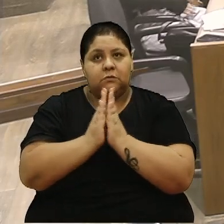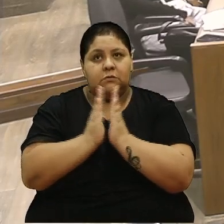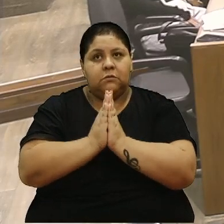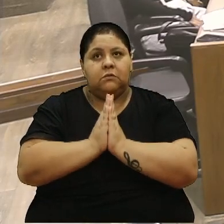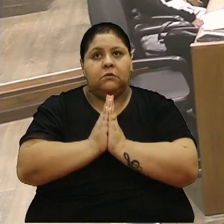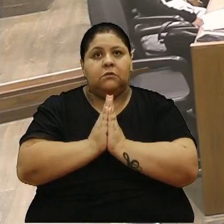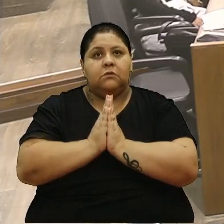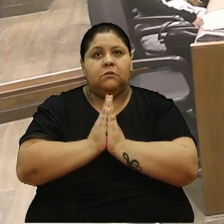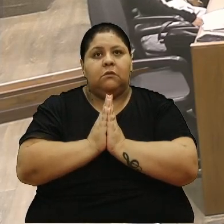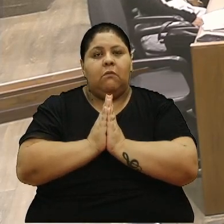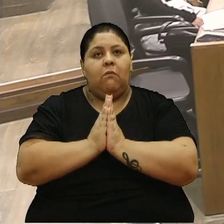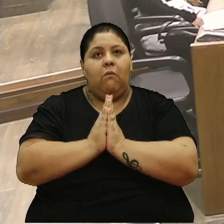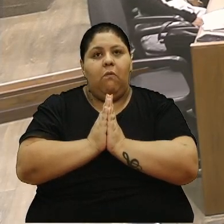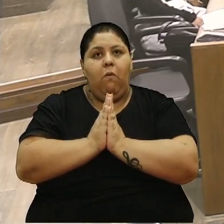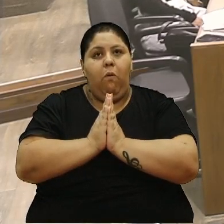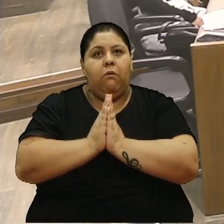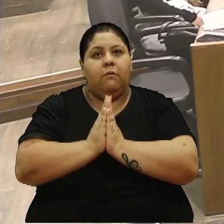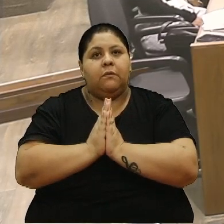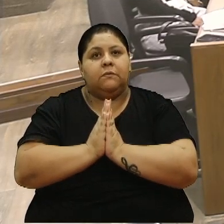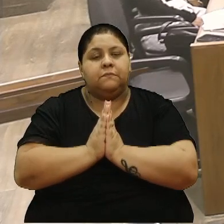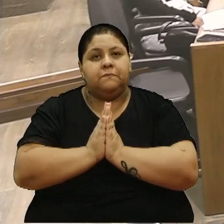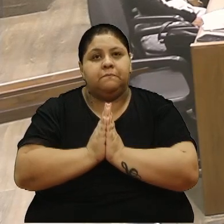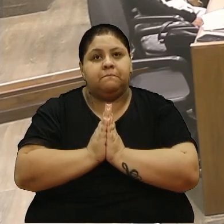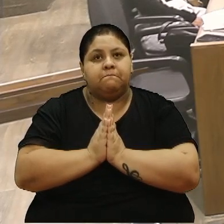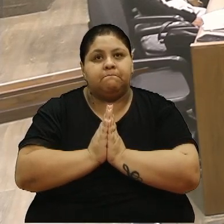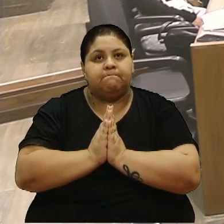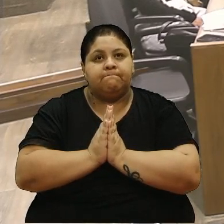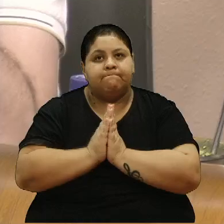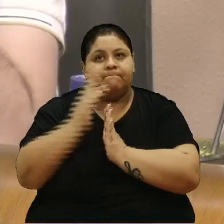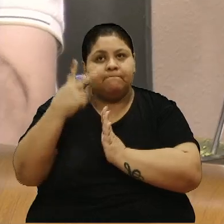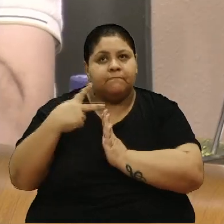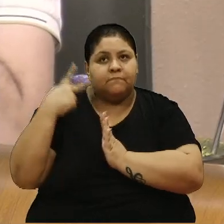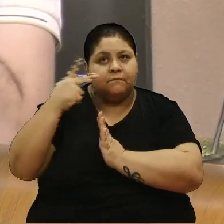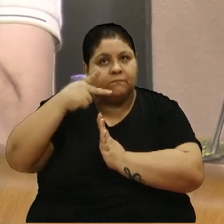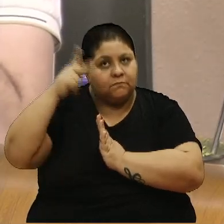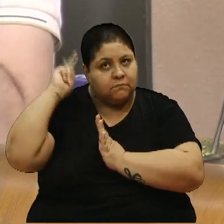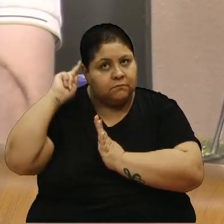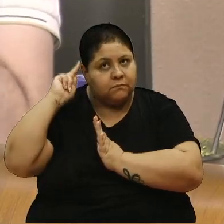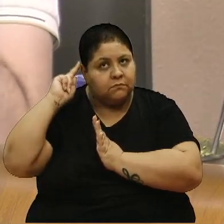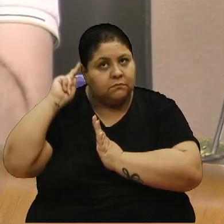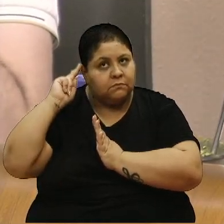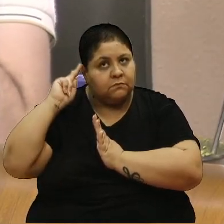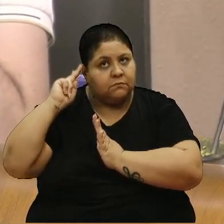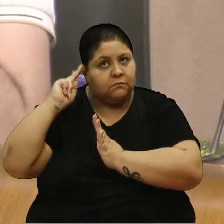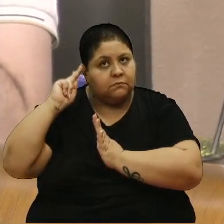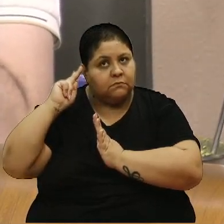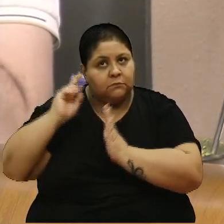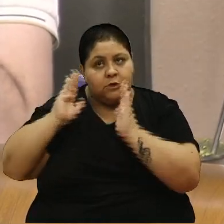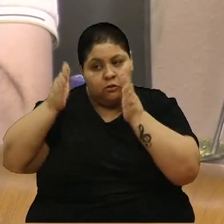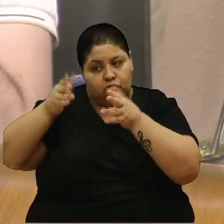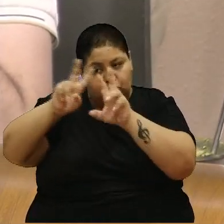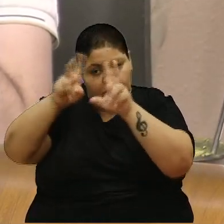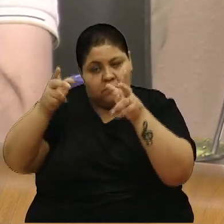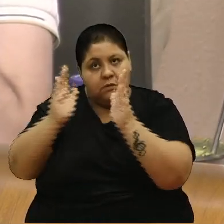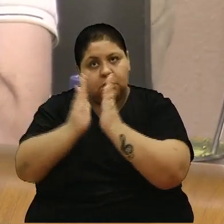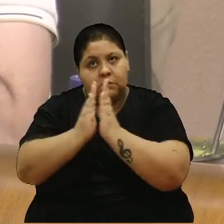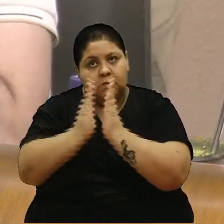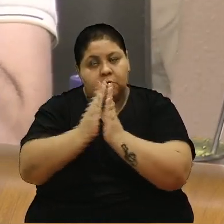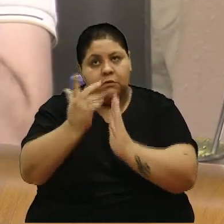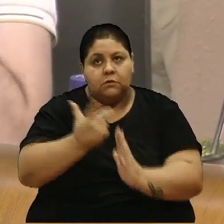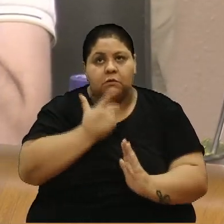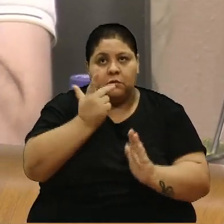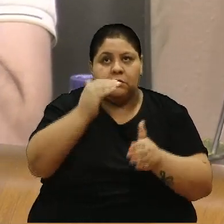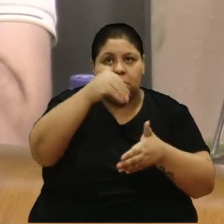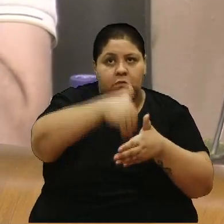pior. Por favor, vocês não vão me calar. Por favor. Vereador Iago, não posso, vamos se manter o tema, por favor. Declaração de